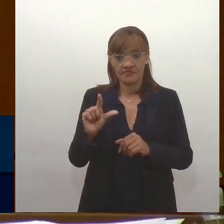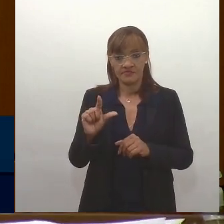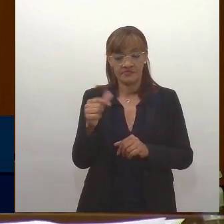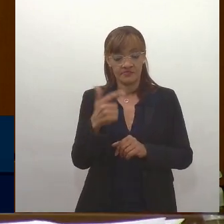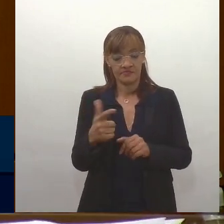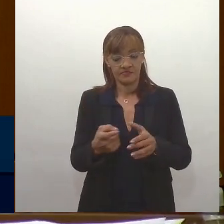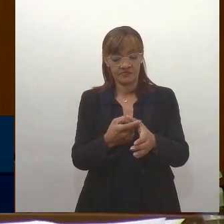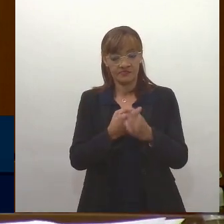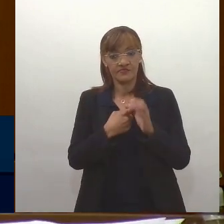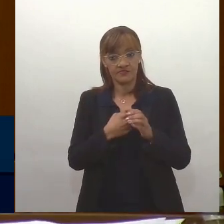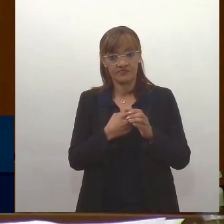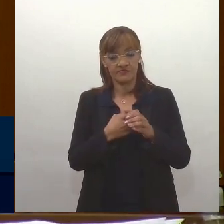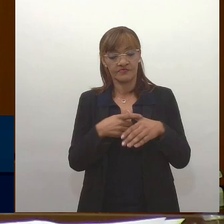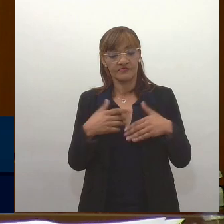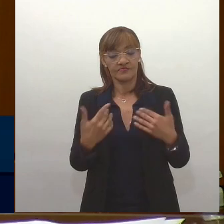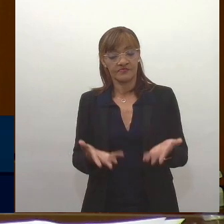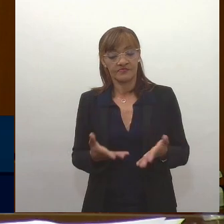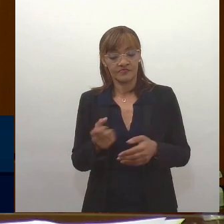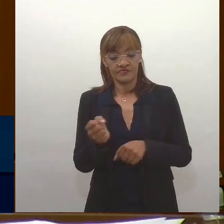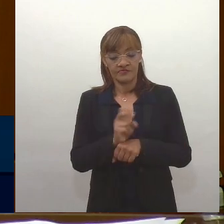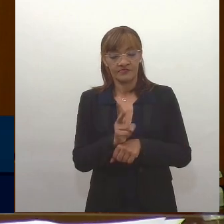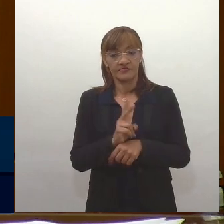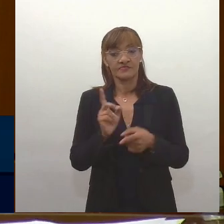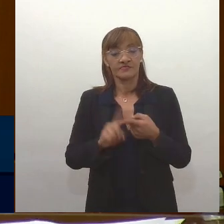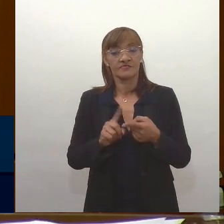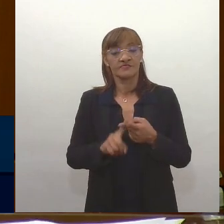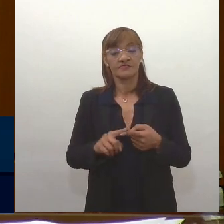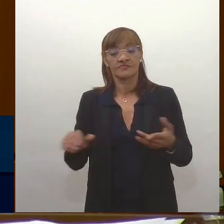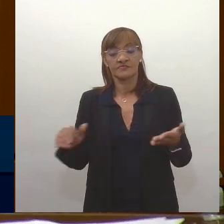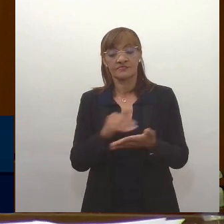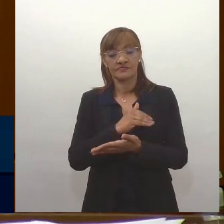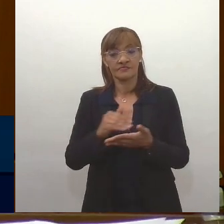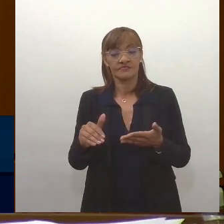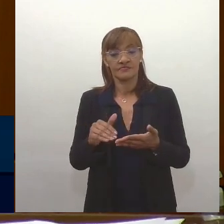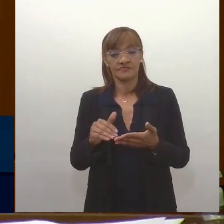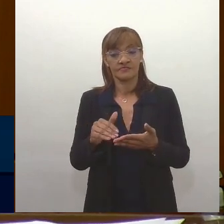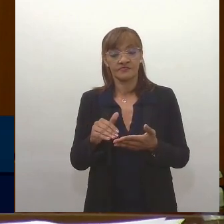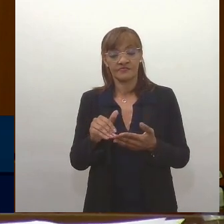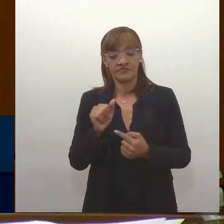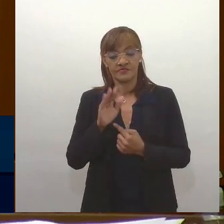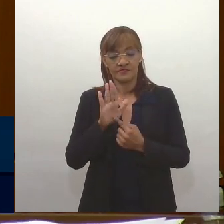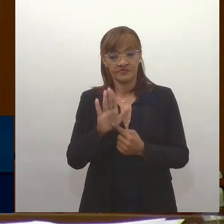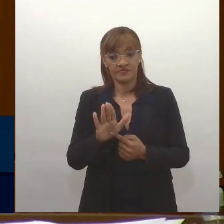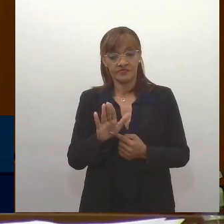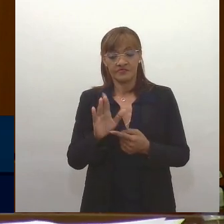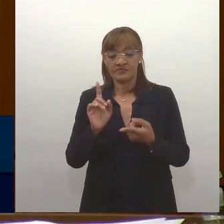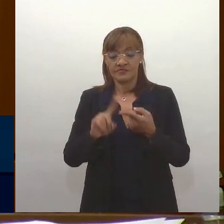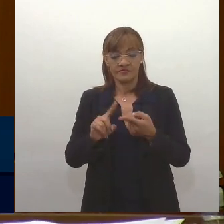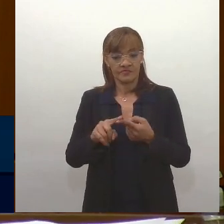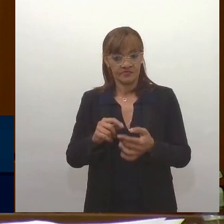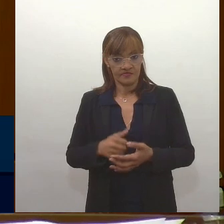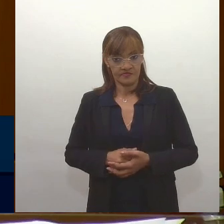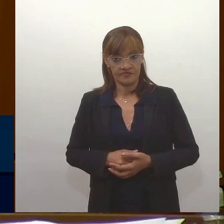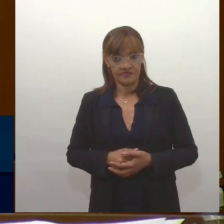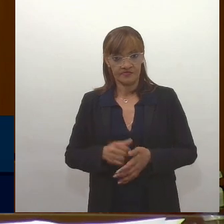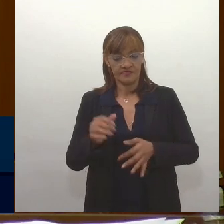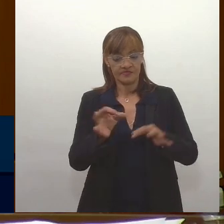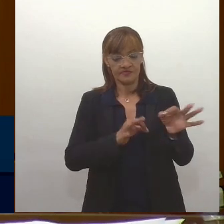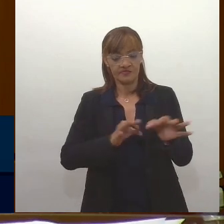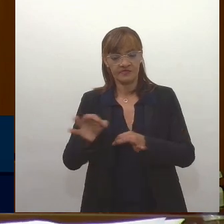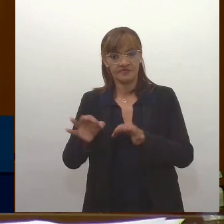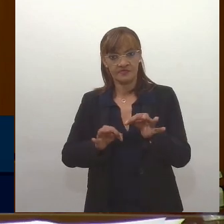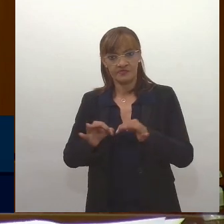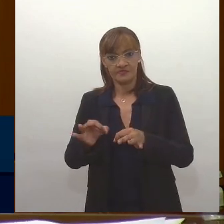respaldo dado pela Secretaria do Tesouro Nacional ao mesmo tempo que prepara novos investimentos que